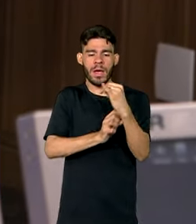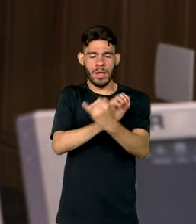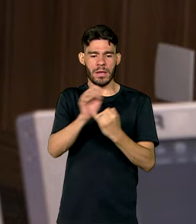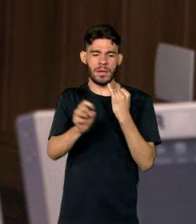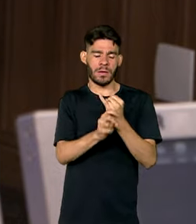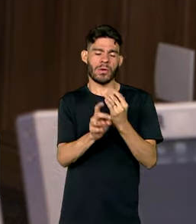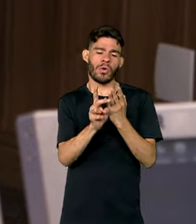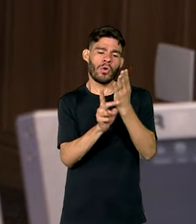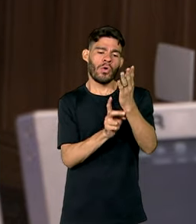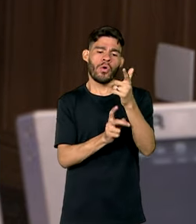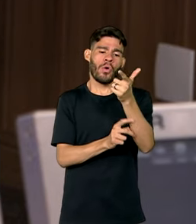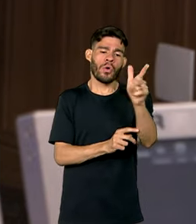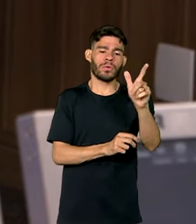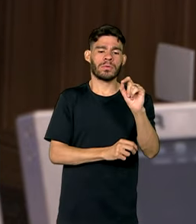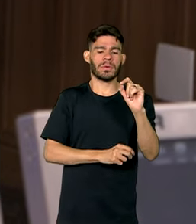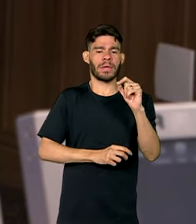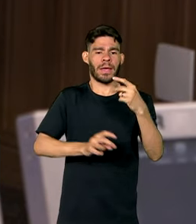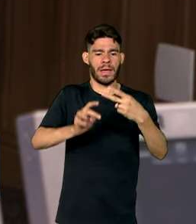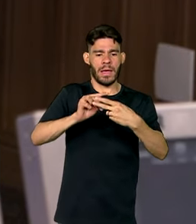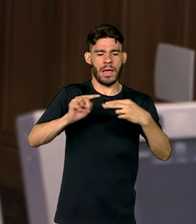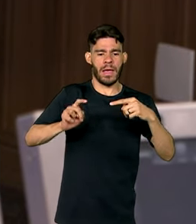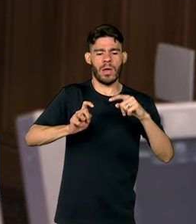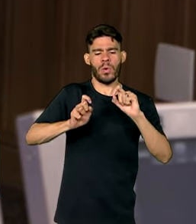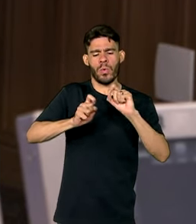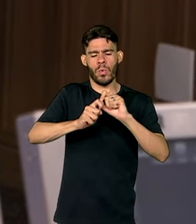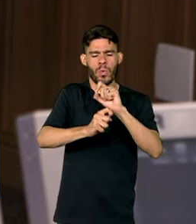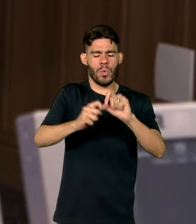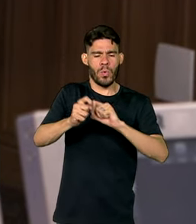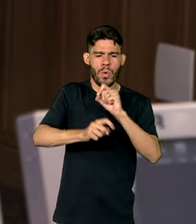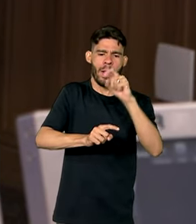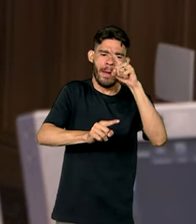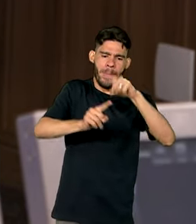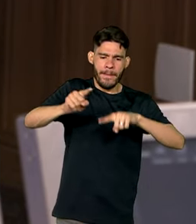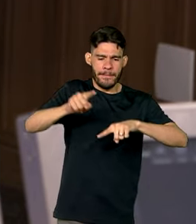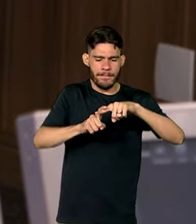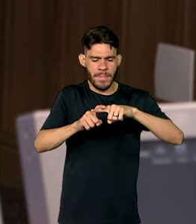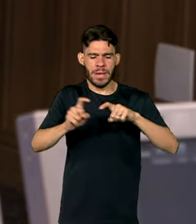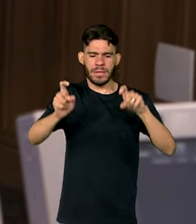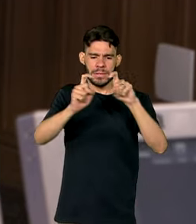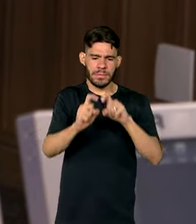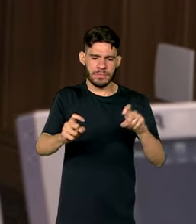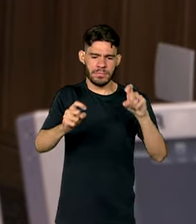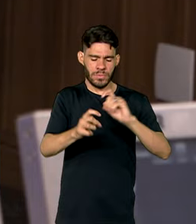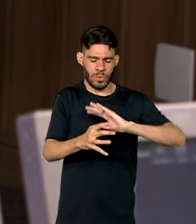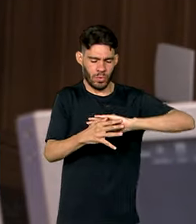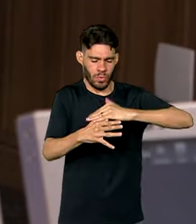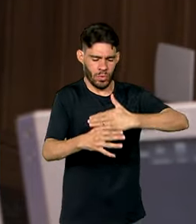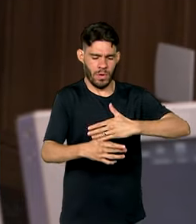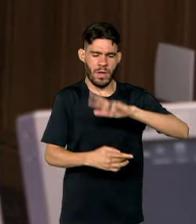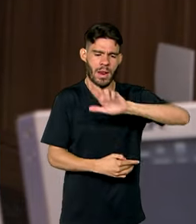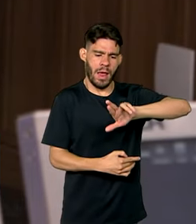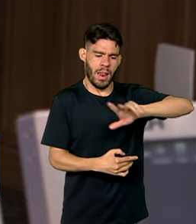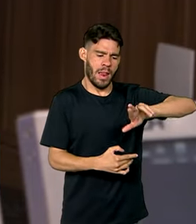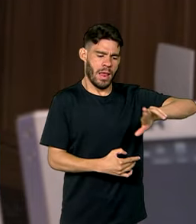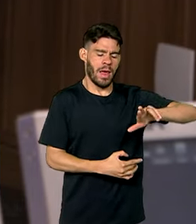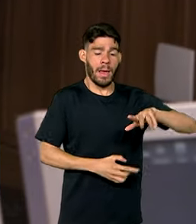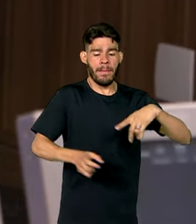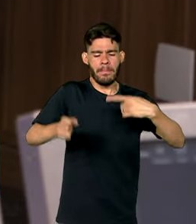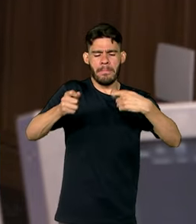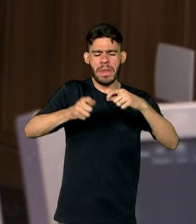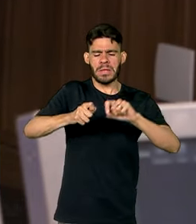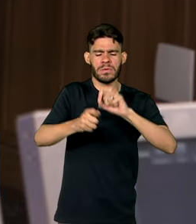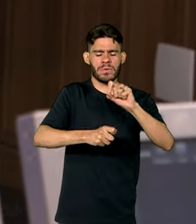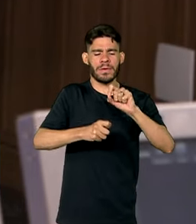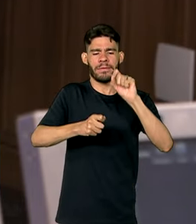tem outro eixo que são os dispositivos é que eh materiais né computadores notebooks enfim a gente precisa para que